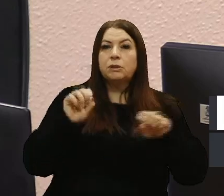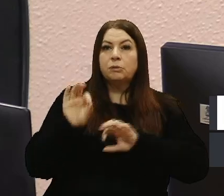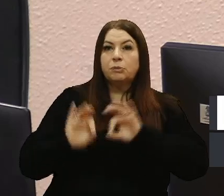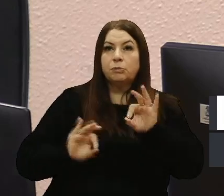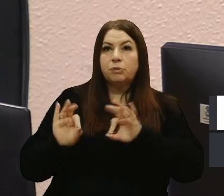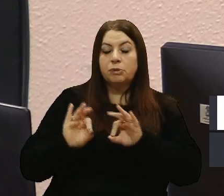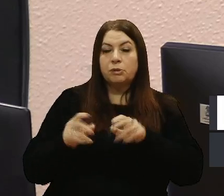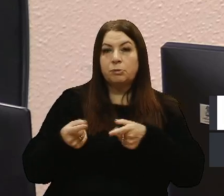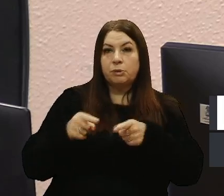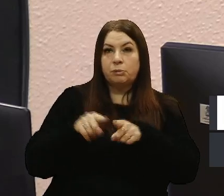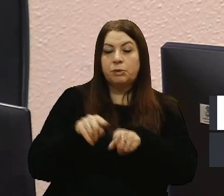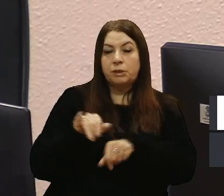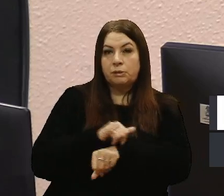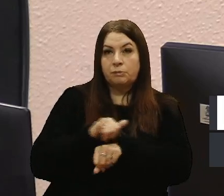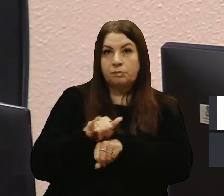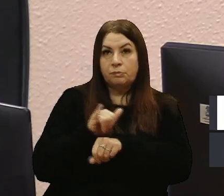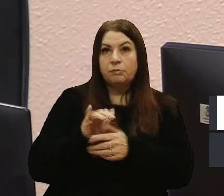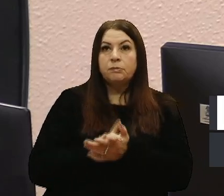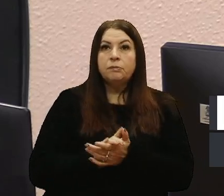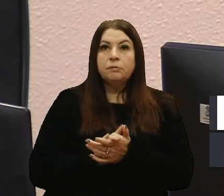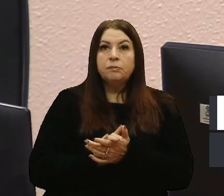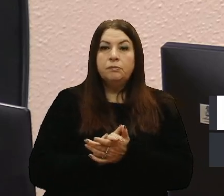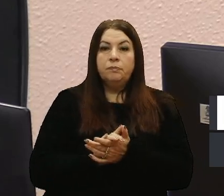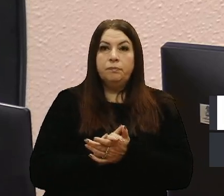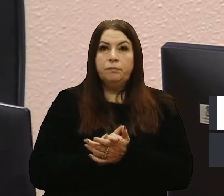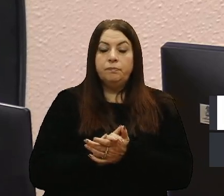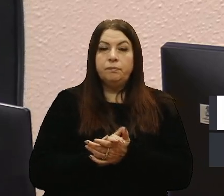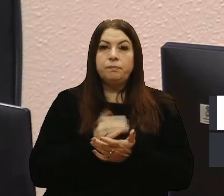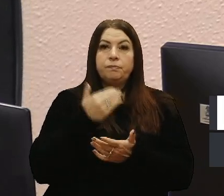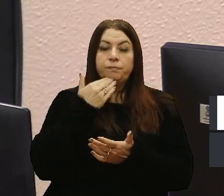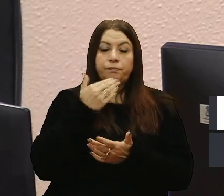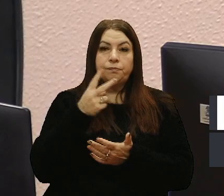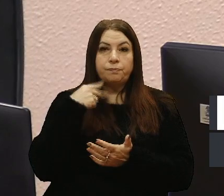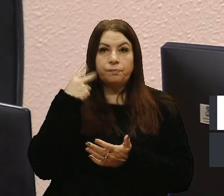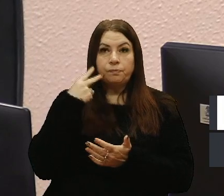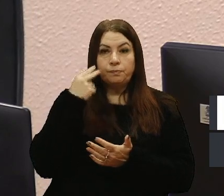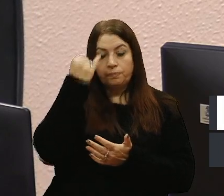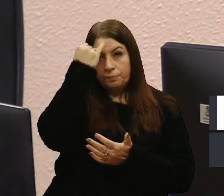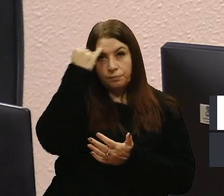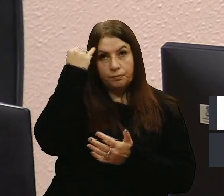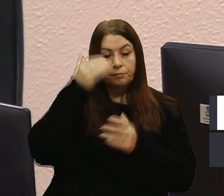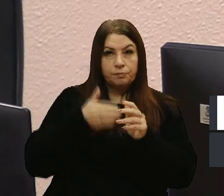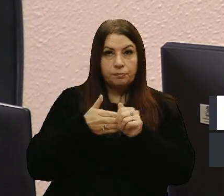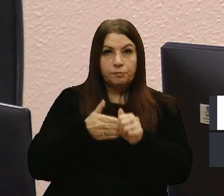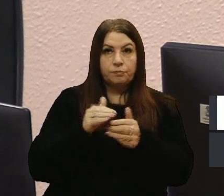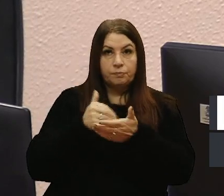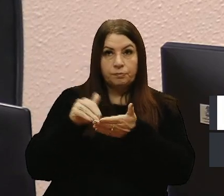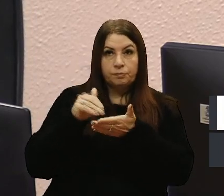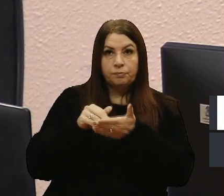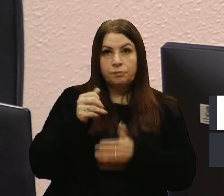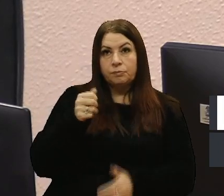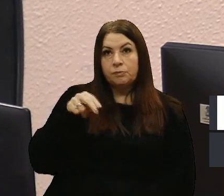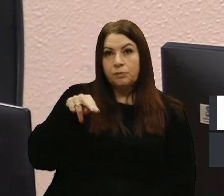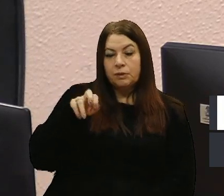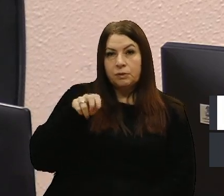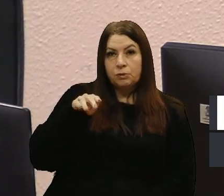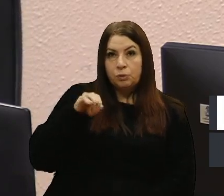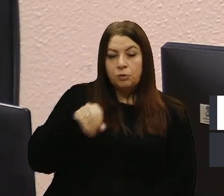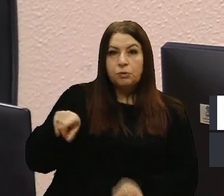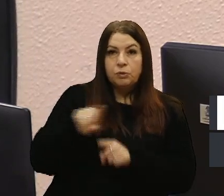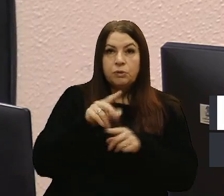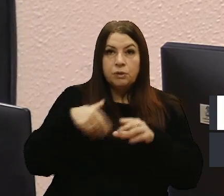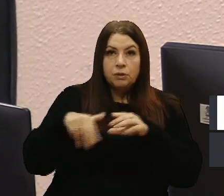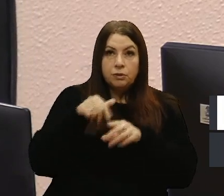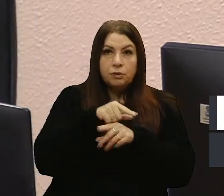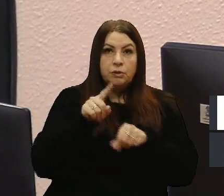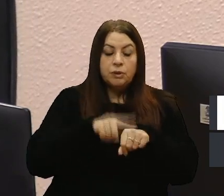planejamento e parcerias estratégicas. Solicito ao vereador Zé D'Ambrosio que acompanhe o secretário Antônio Feldman até a tribuna para falar